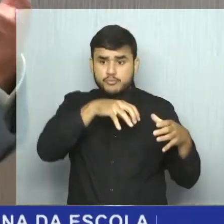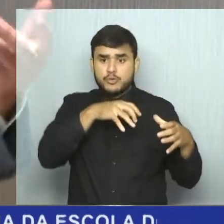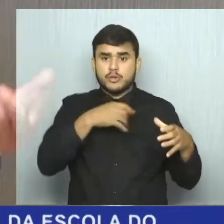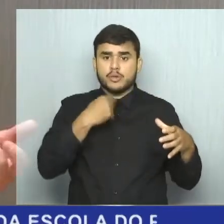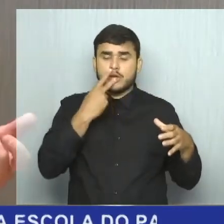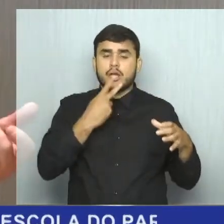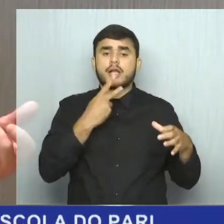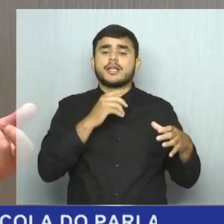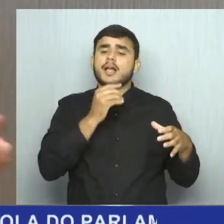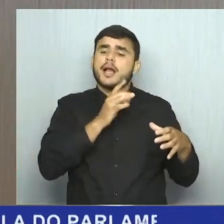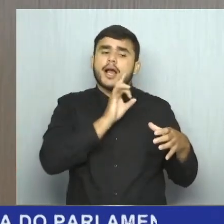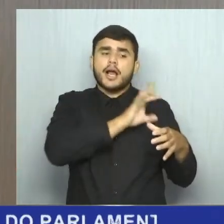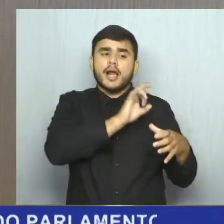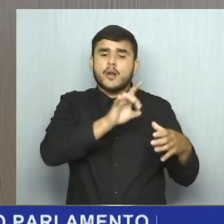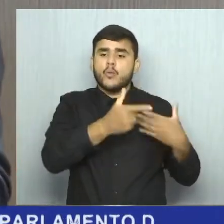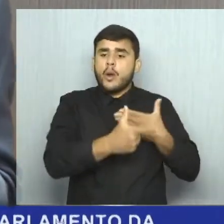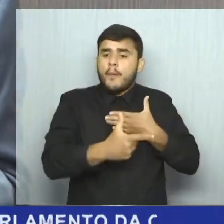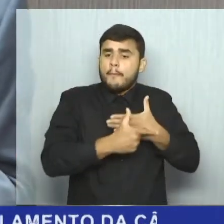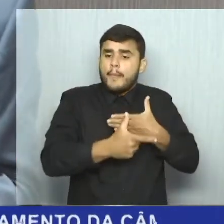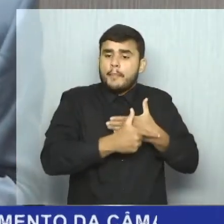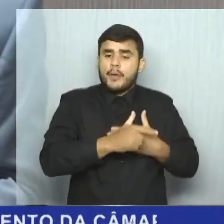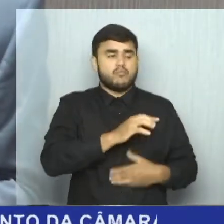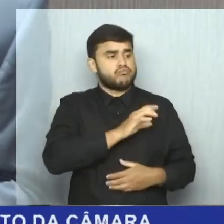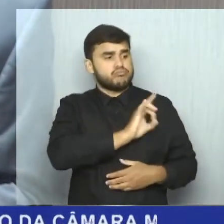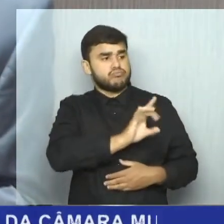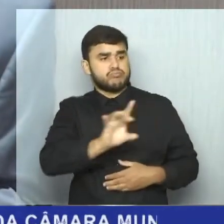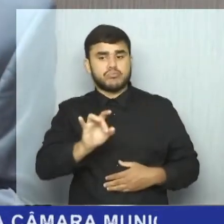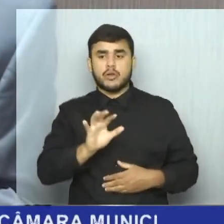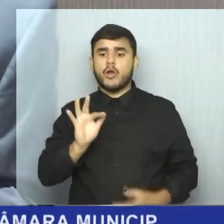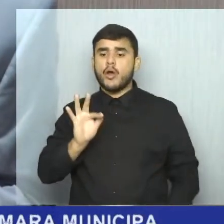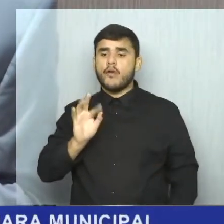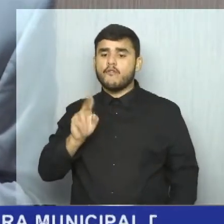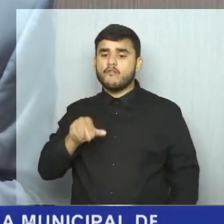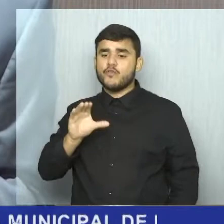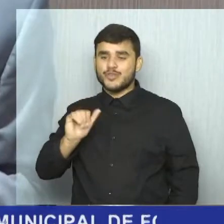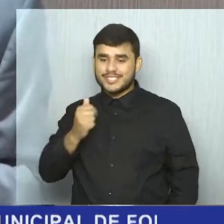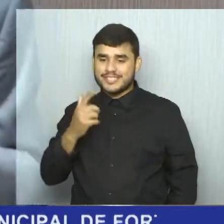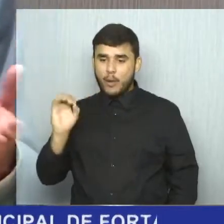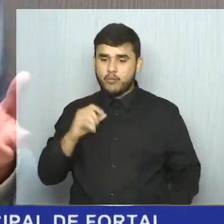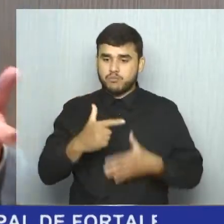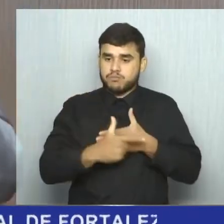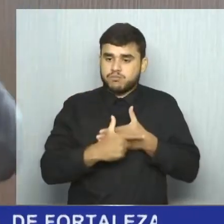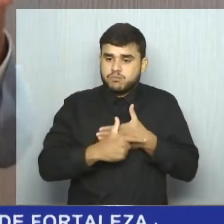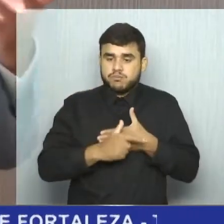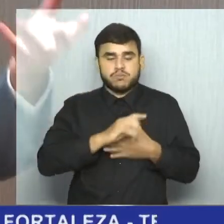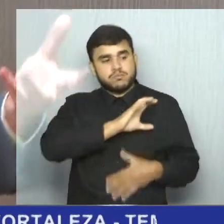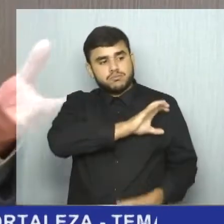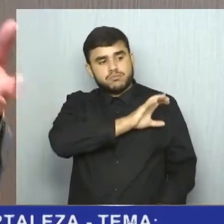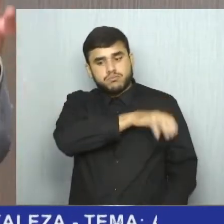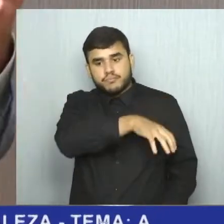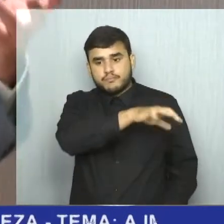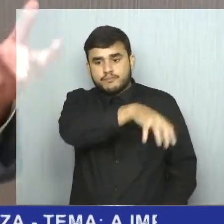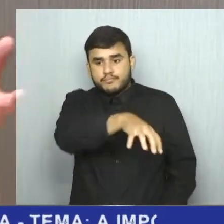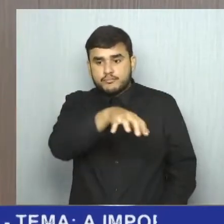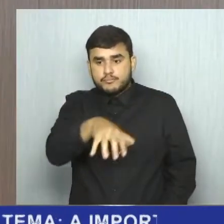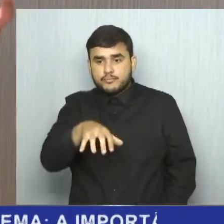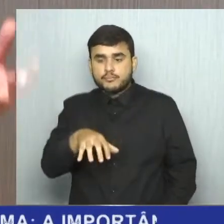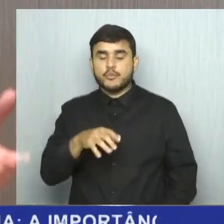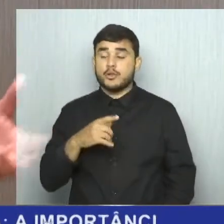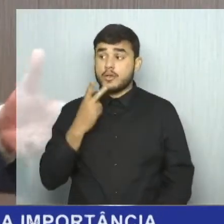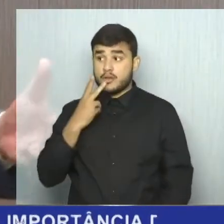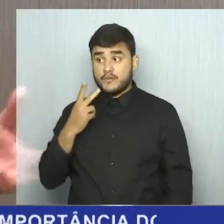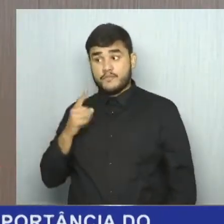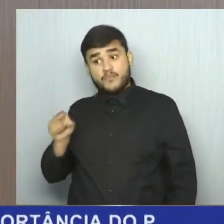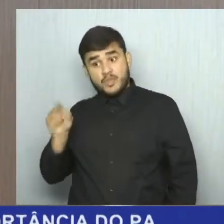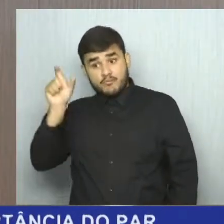funções do Estado. E Montesquieu localiza 3 funções no Estado moderno que está nascendo a partir dessa